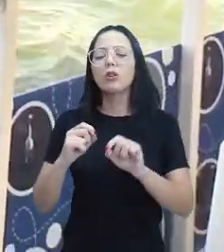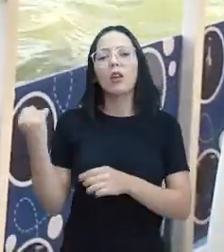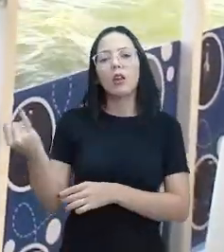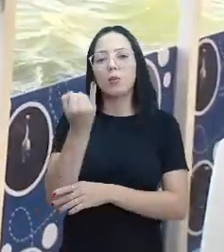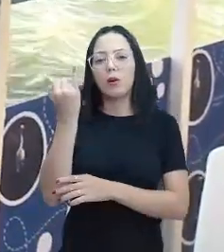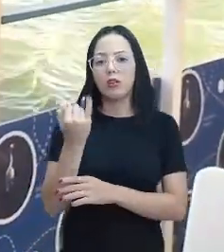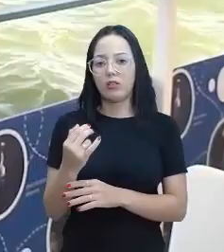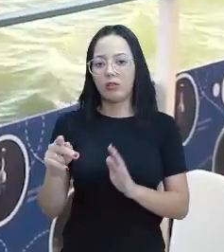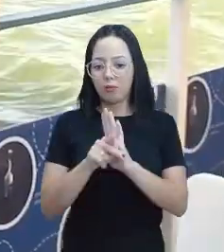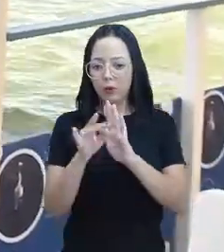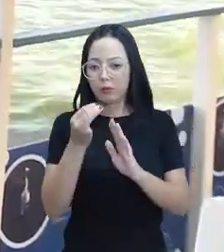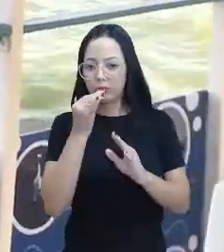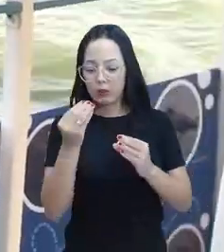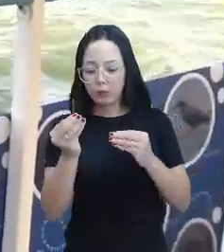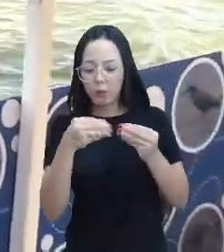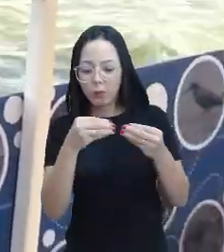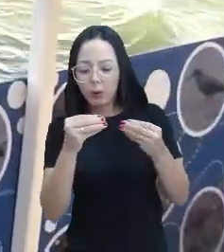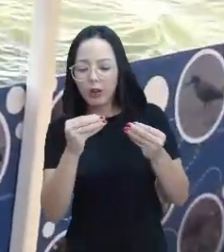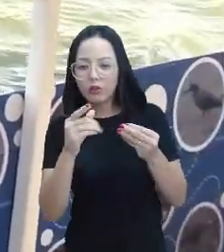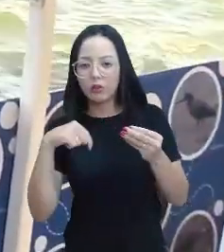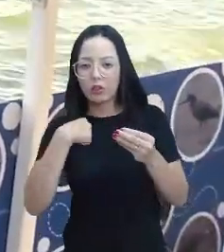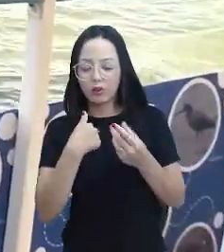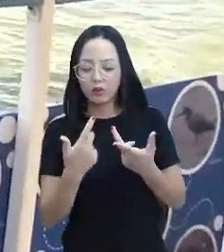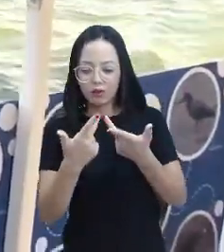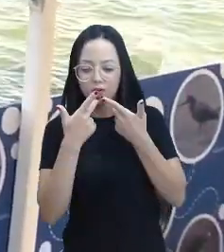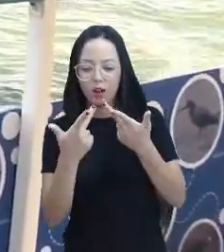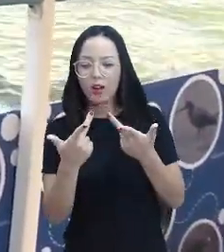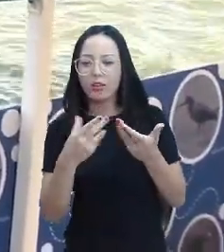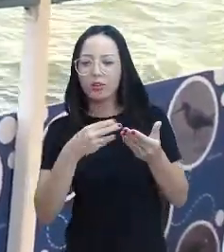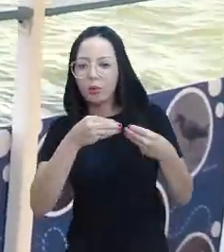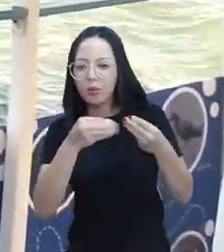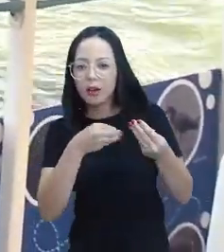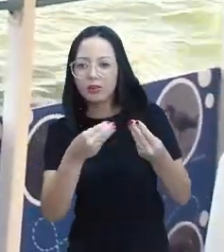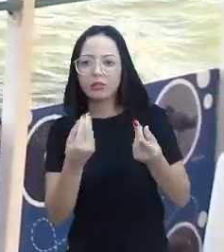esse resíduo sólido que a gente está falando, né,